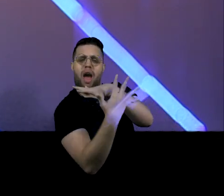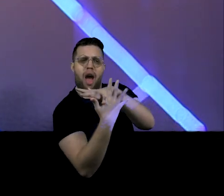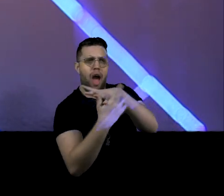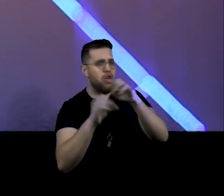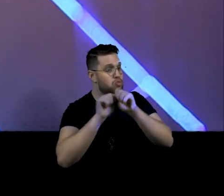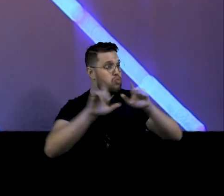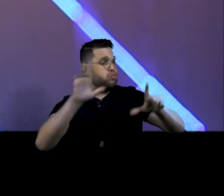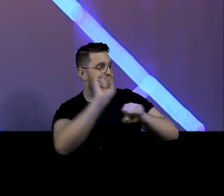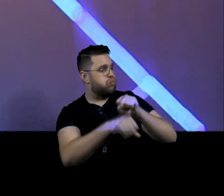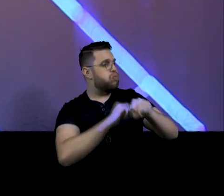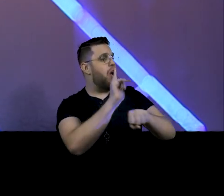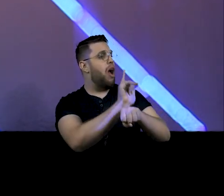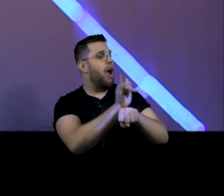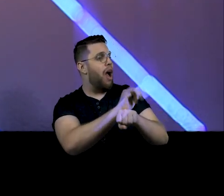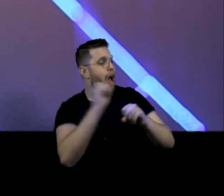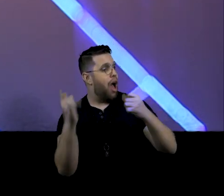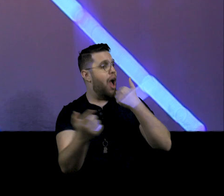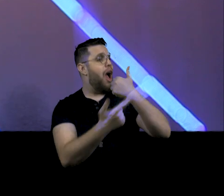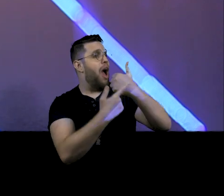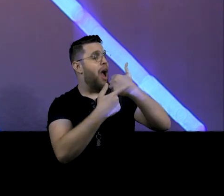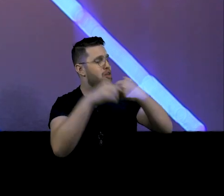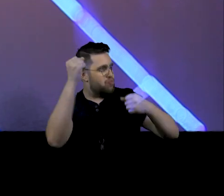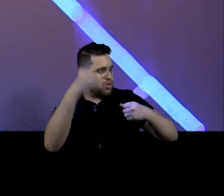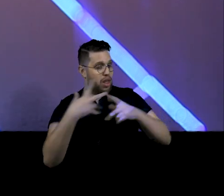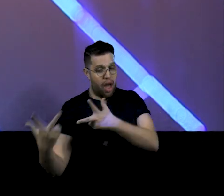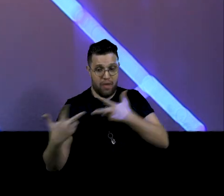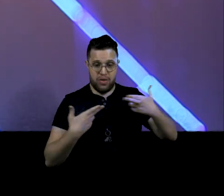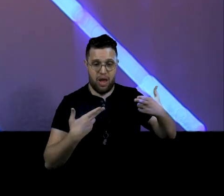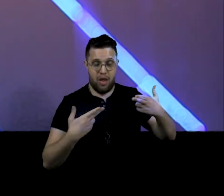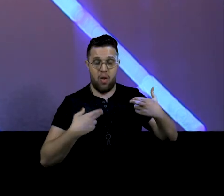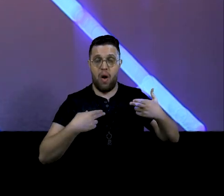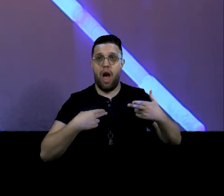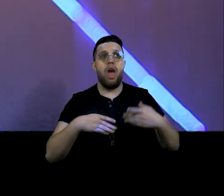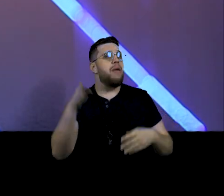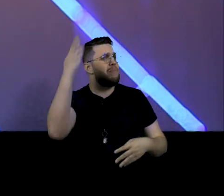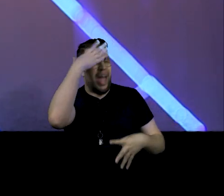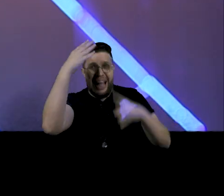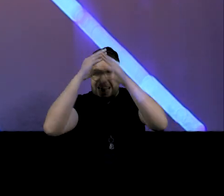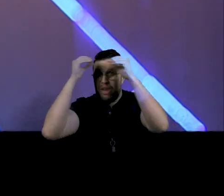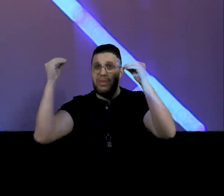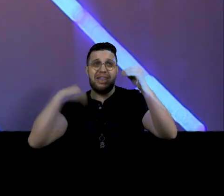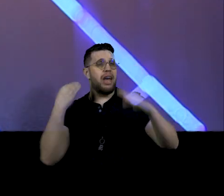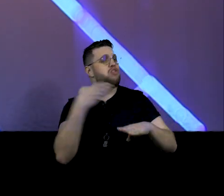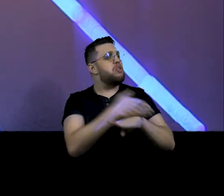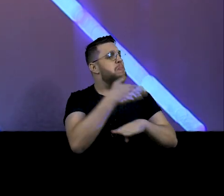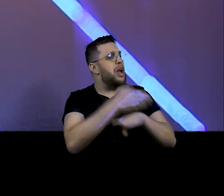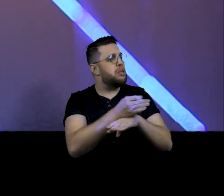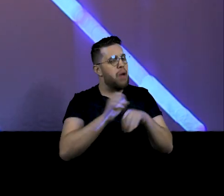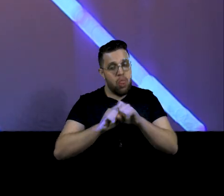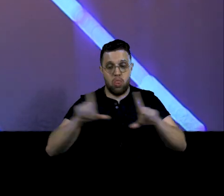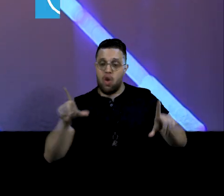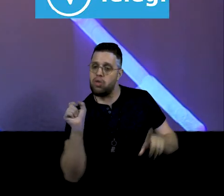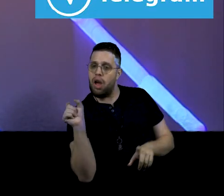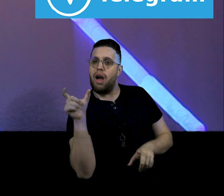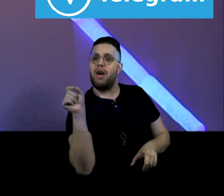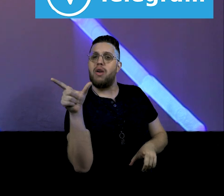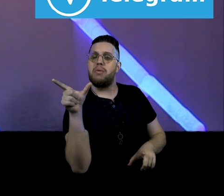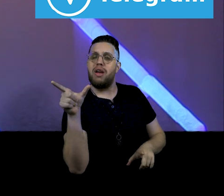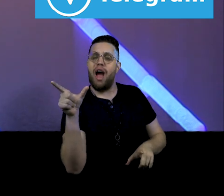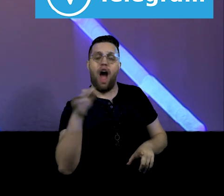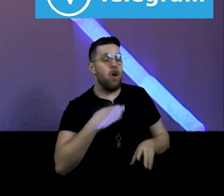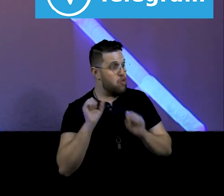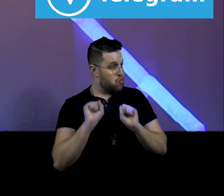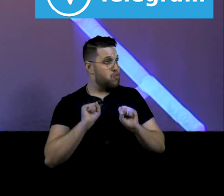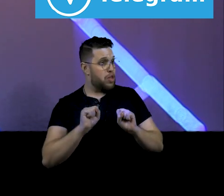sociais. E se inscreva no nosso canal do YouTube e ative as notificações. E também não se esqueça de participar do nosso novo grupo do